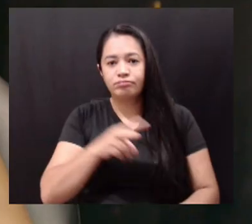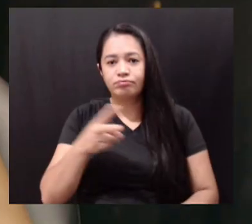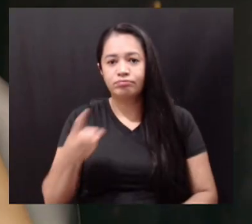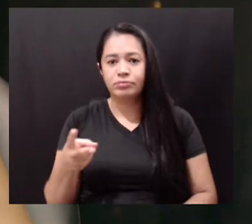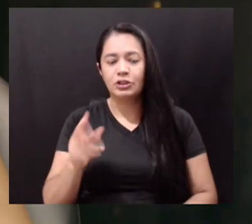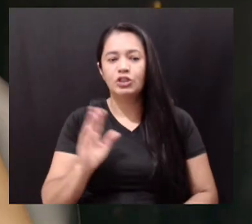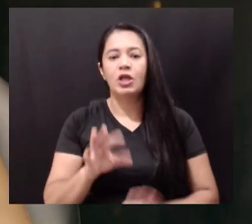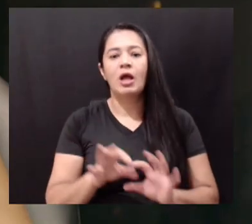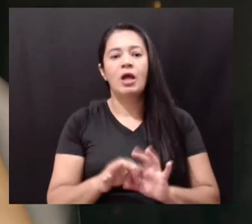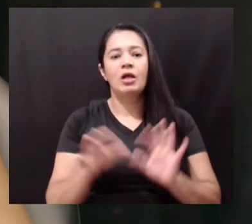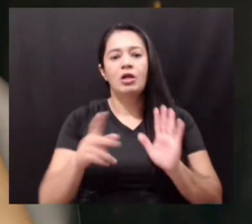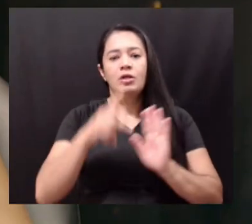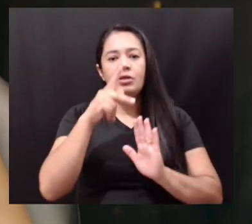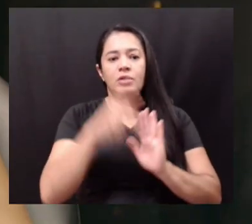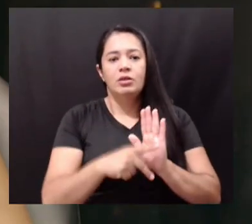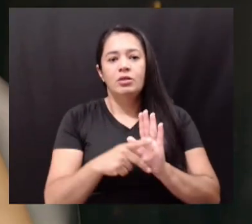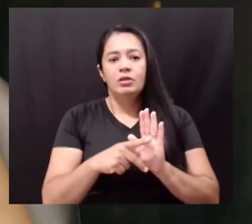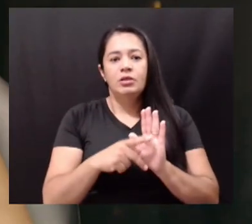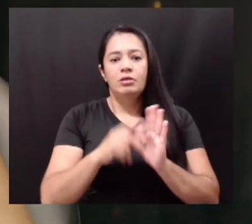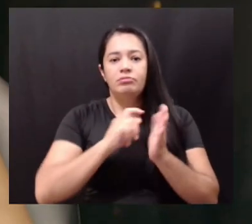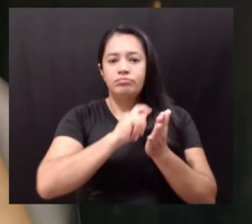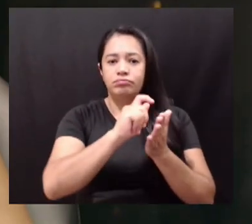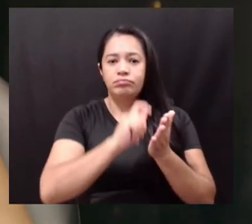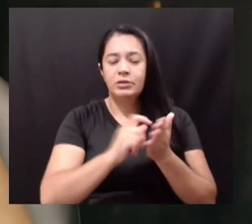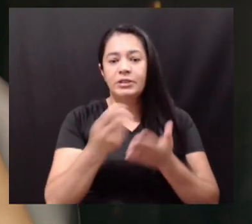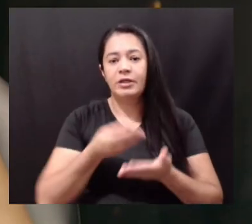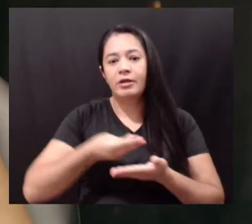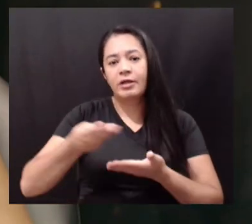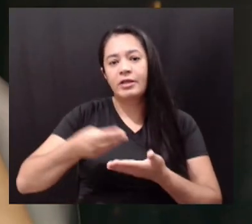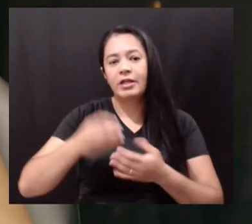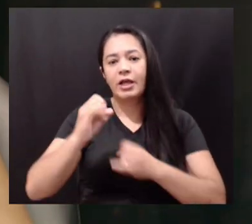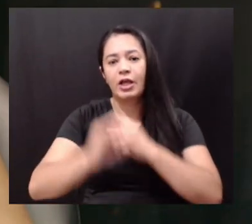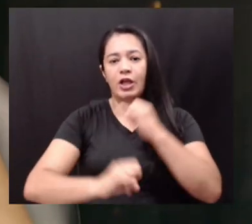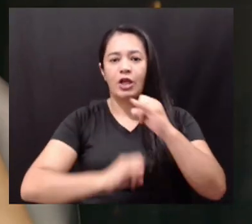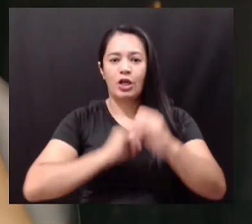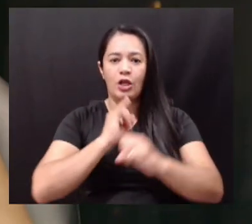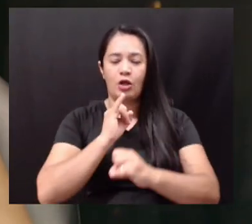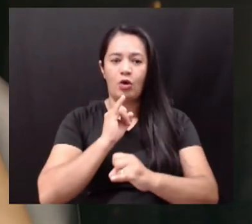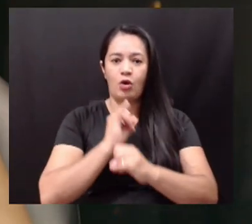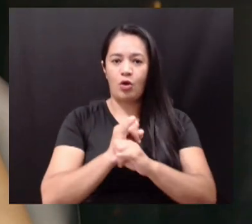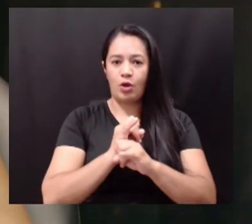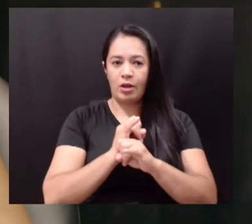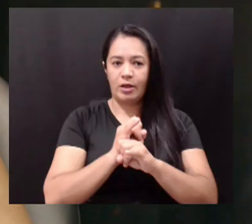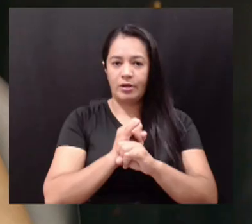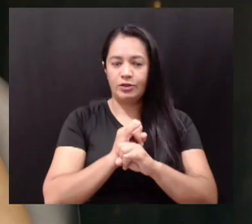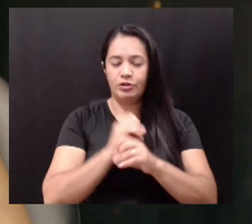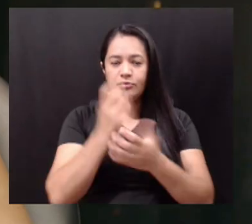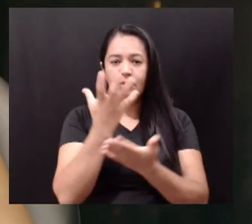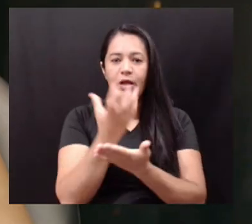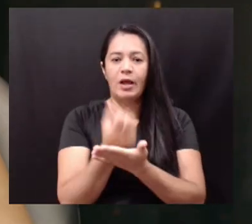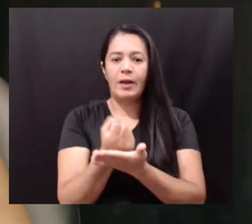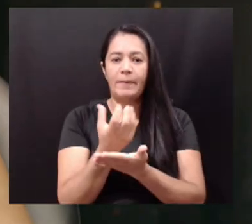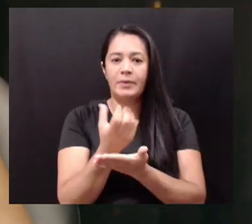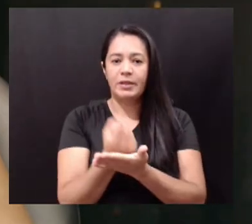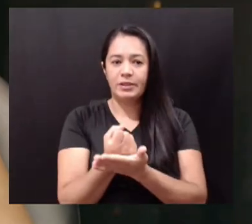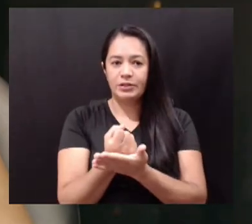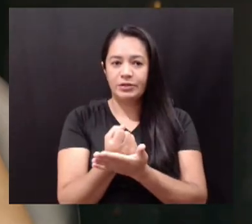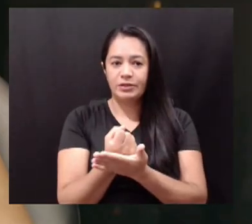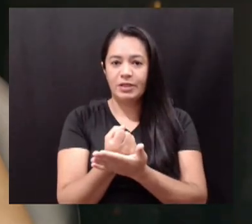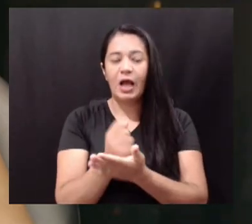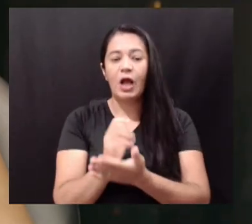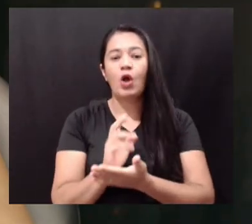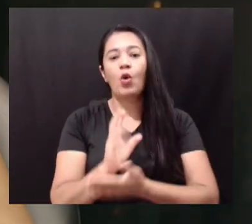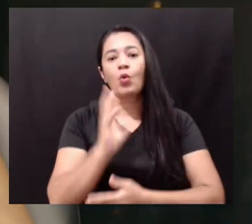de preenchimento e entrega online por dispositivos móveis pelo aplicativo Meu Imposto de Renda ocorre, então, a partir do dia 1º